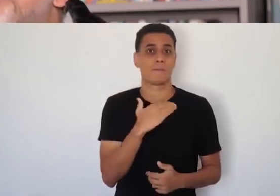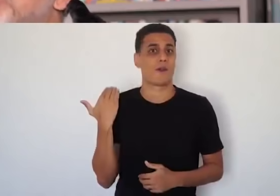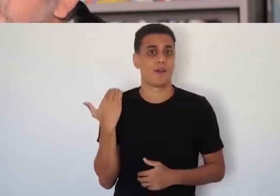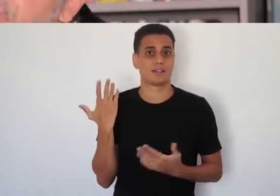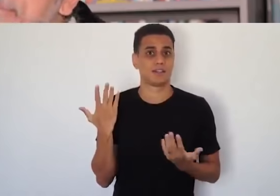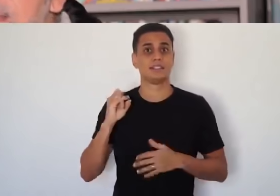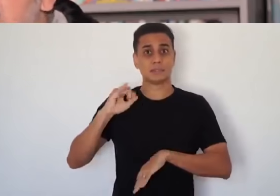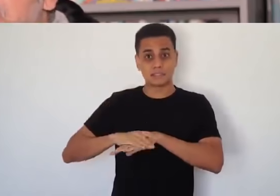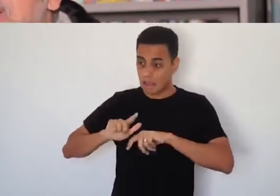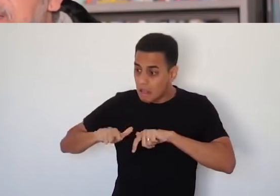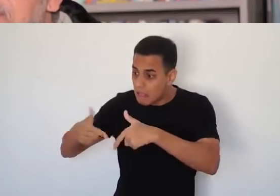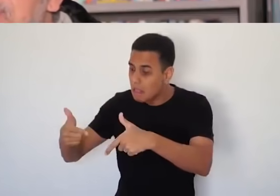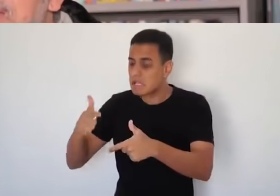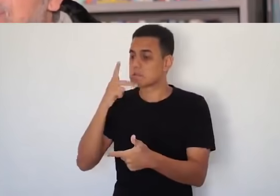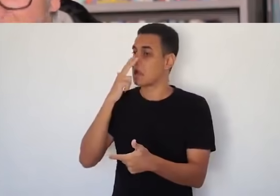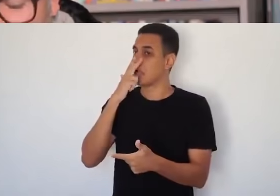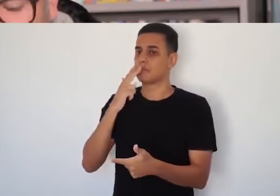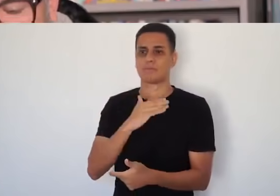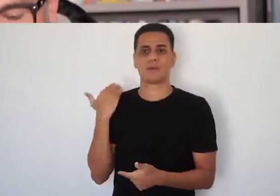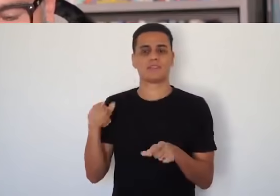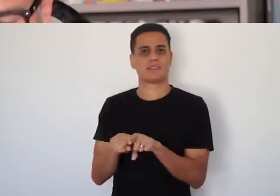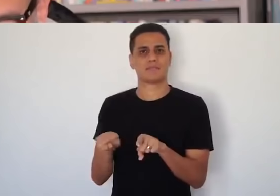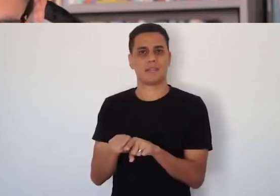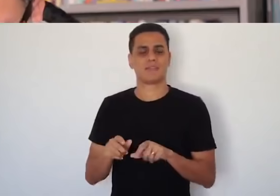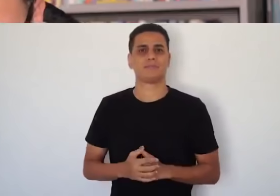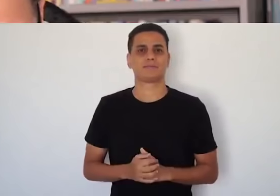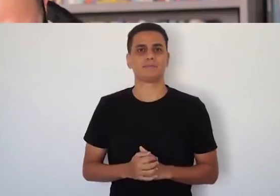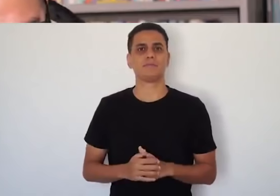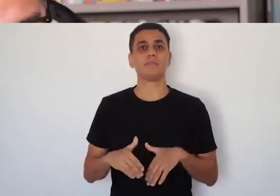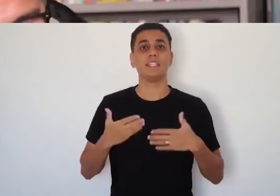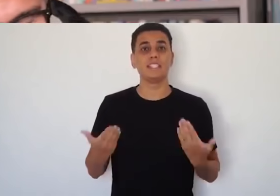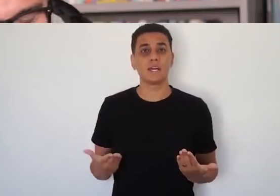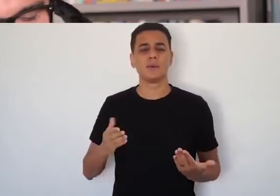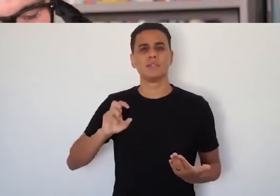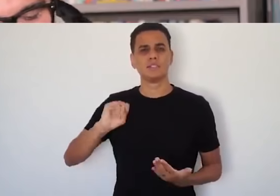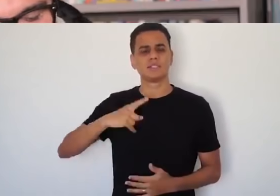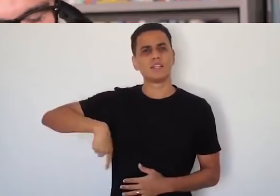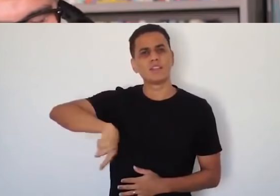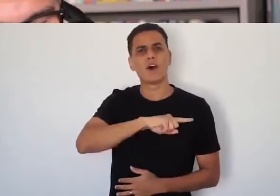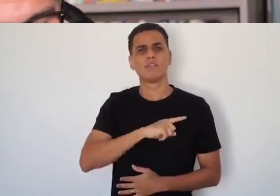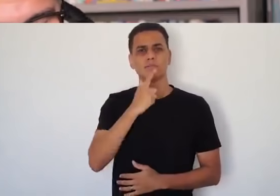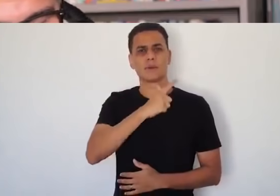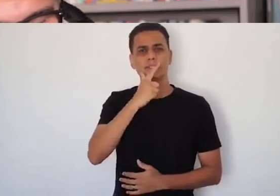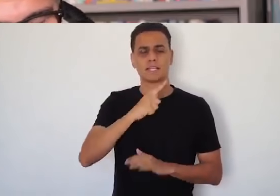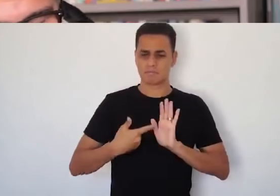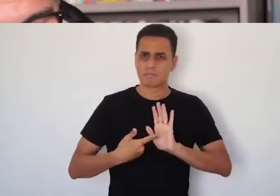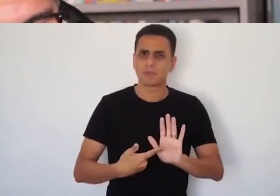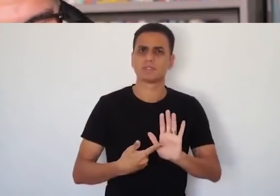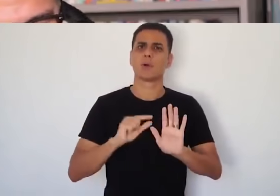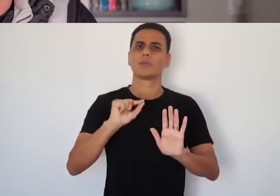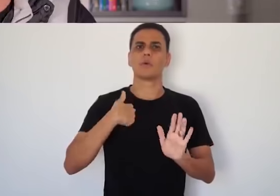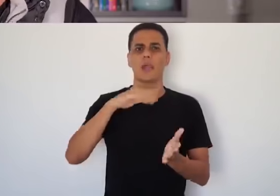esse tipo de fé prática, né? Ele vai explicar esse tipo de fé prática. Eu queria chamar a sua atenção então para